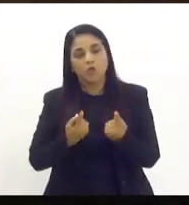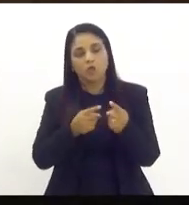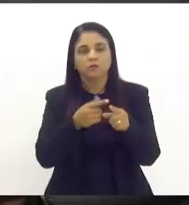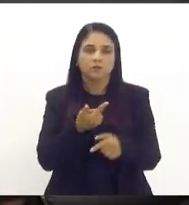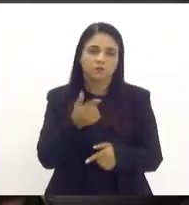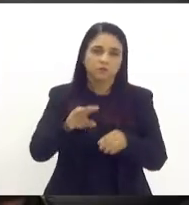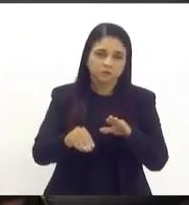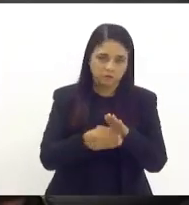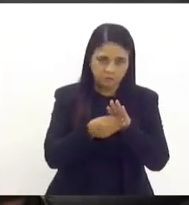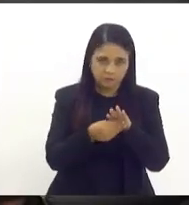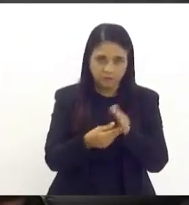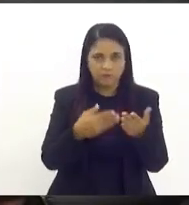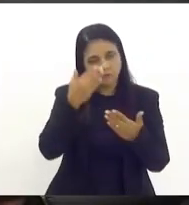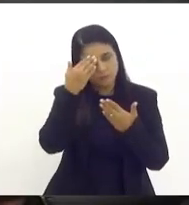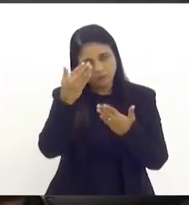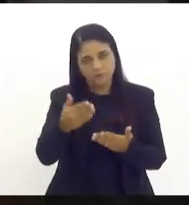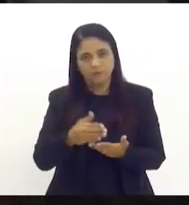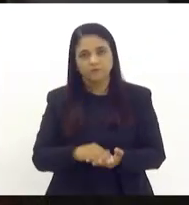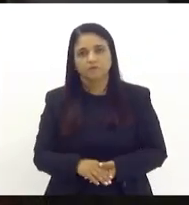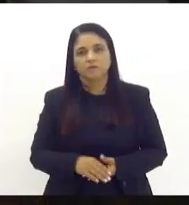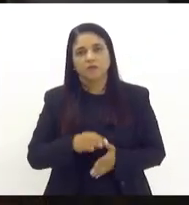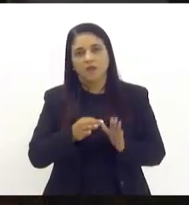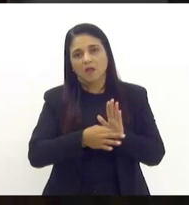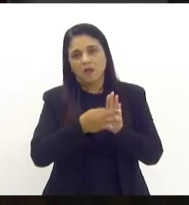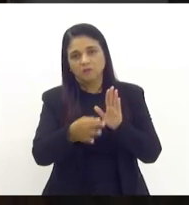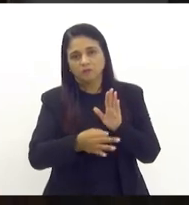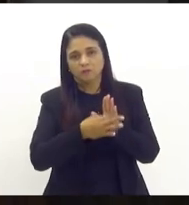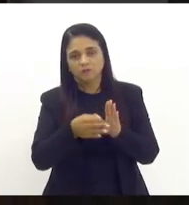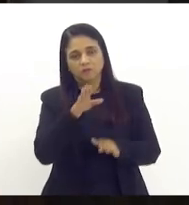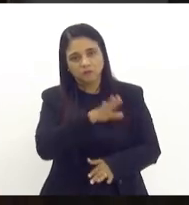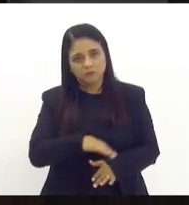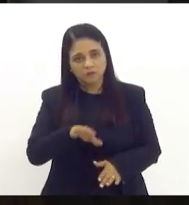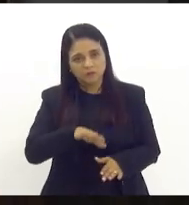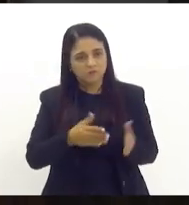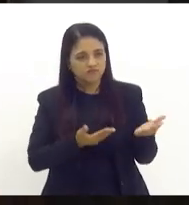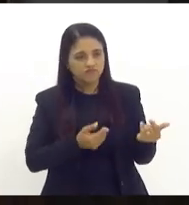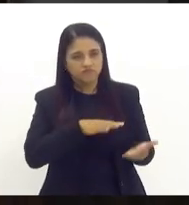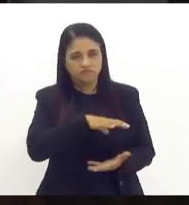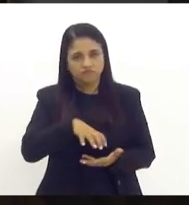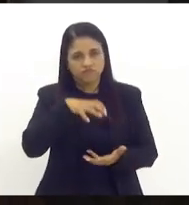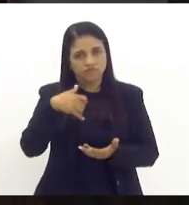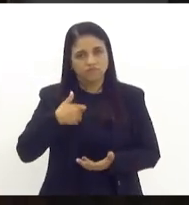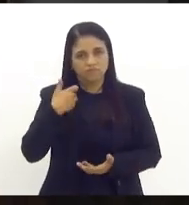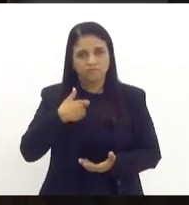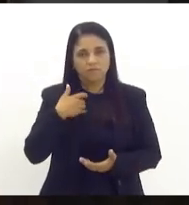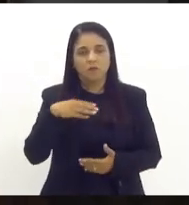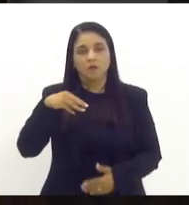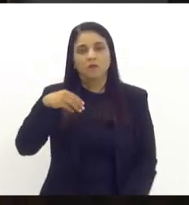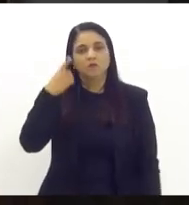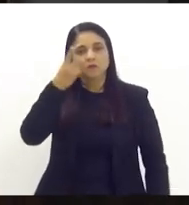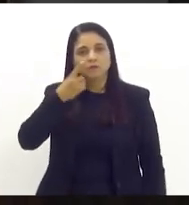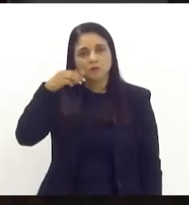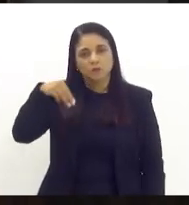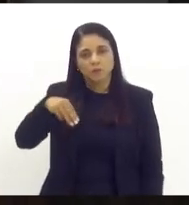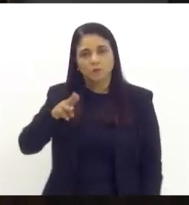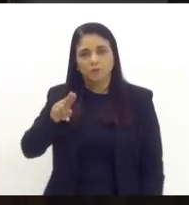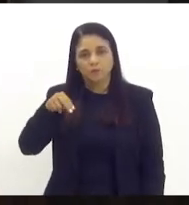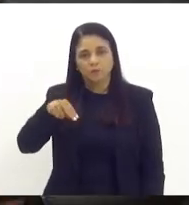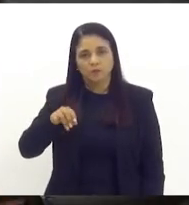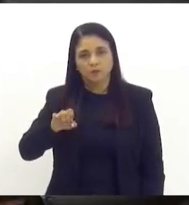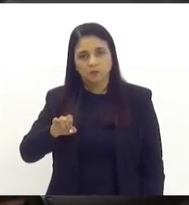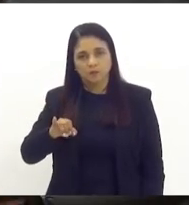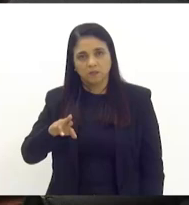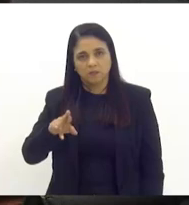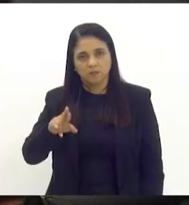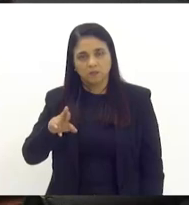obrigado assunto de Criança e do Adolescente do Idoso munir Neto por gentileza